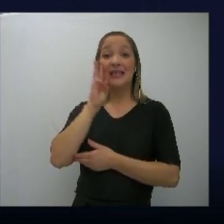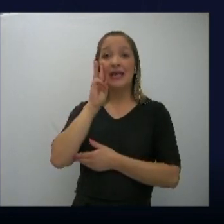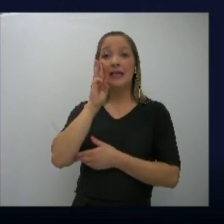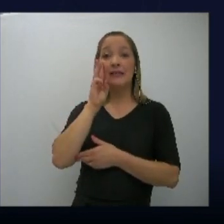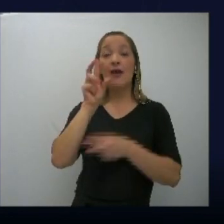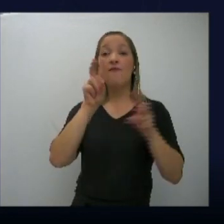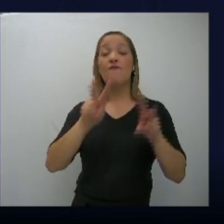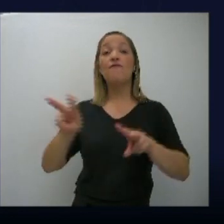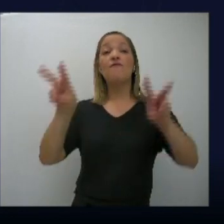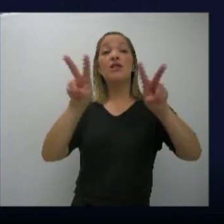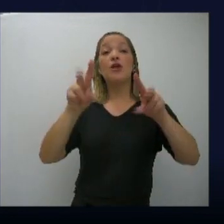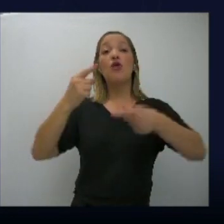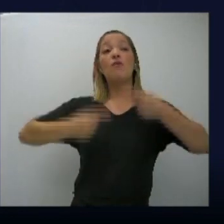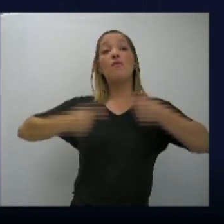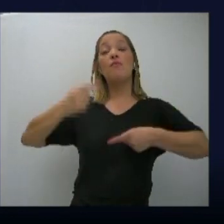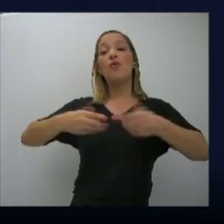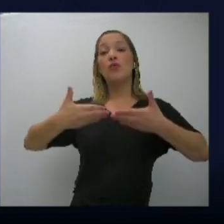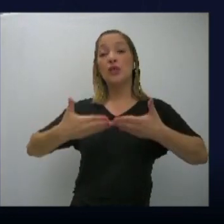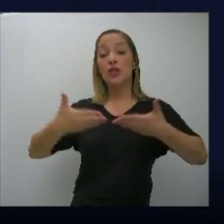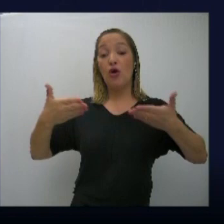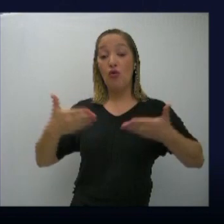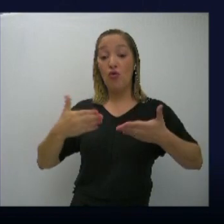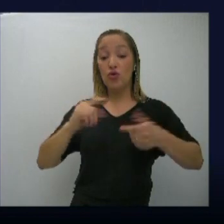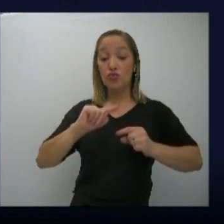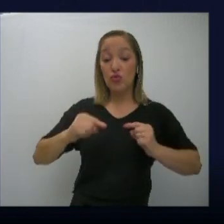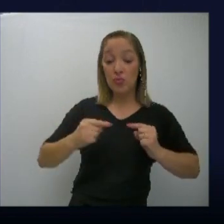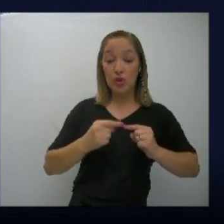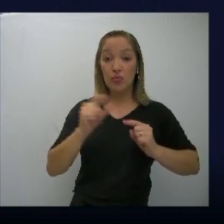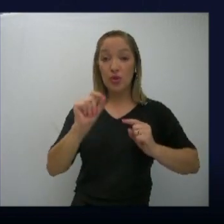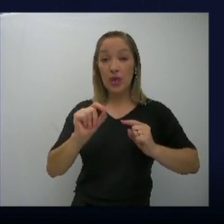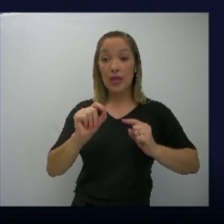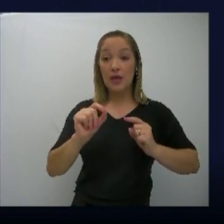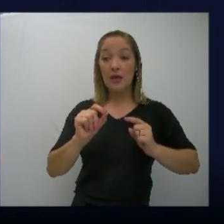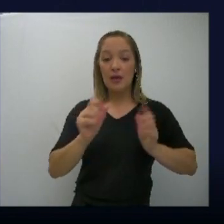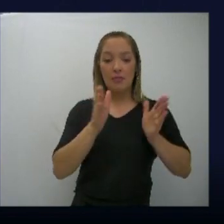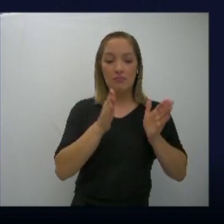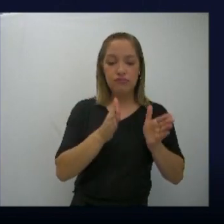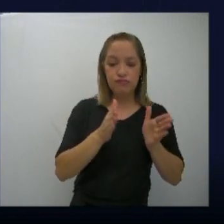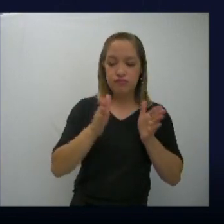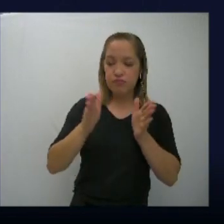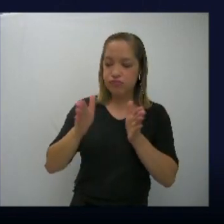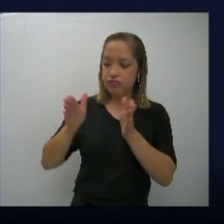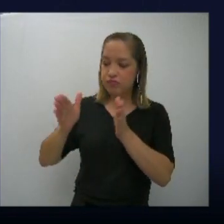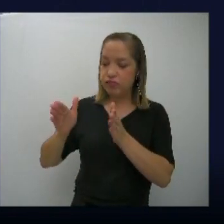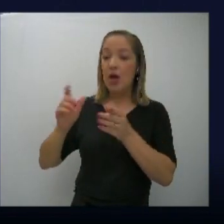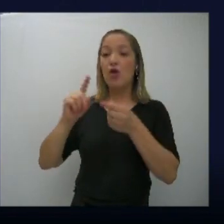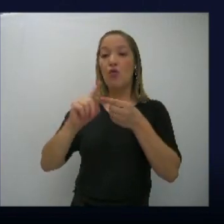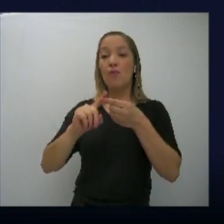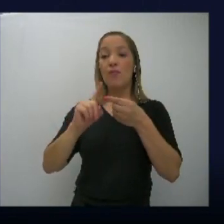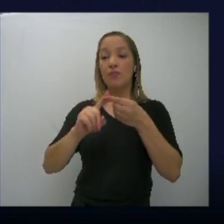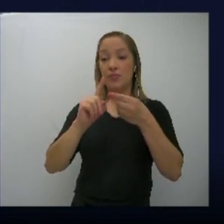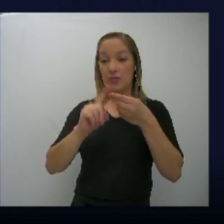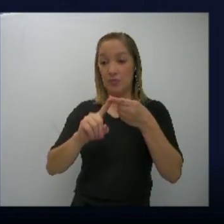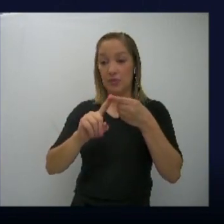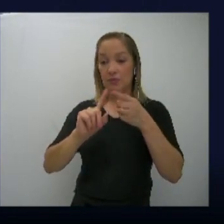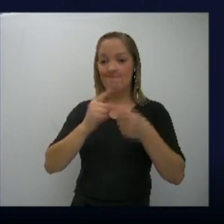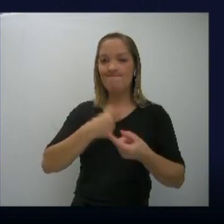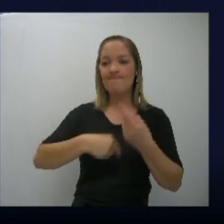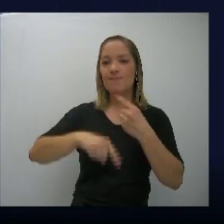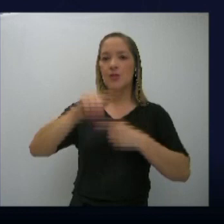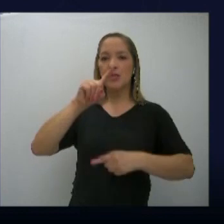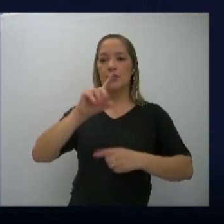política e hoje o grande objetivo aqui a gente dividir esse painel e Três blocos primeiro deles a gente falar sobre a transformação